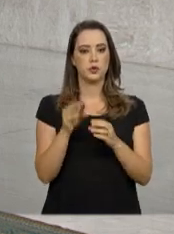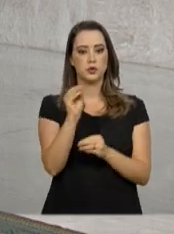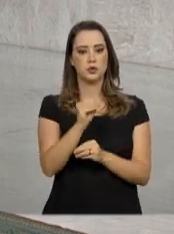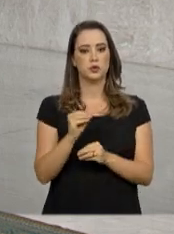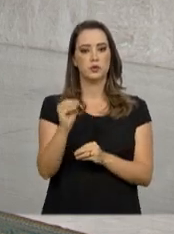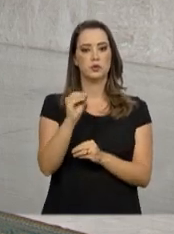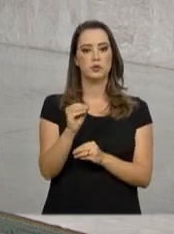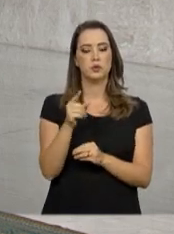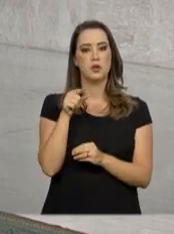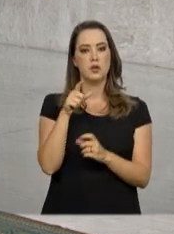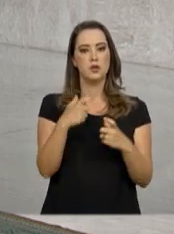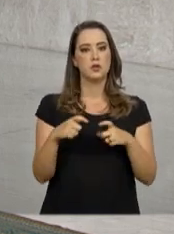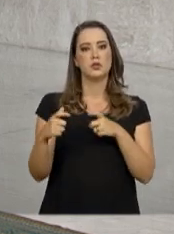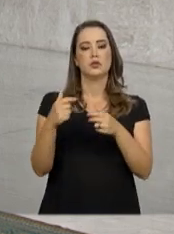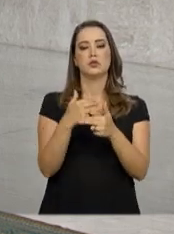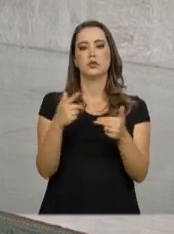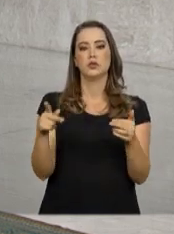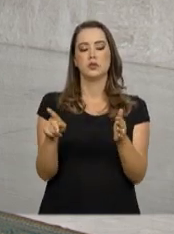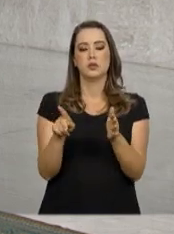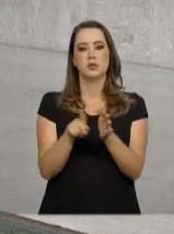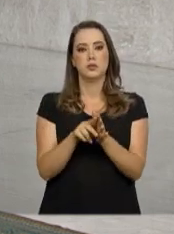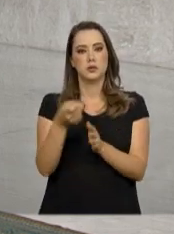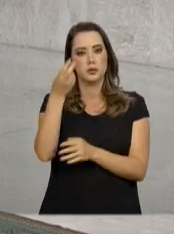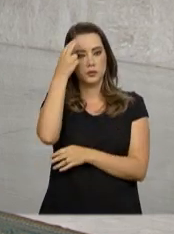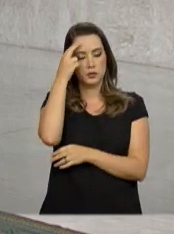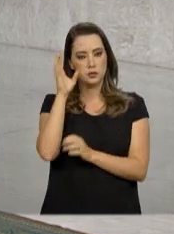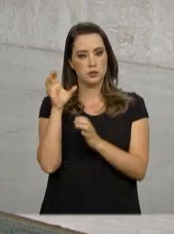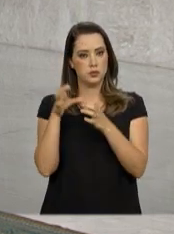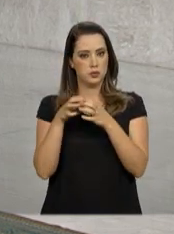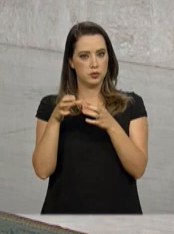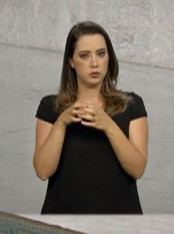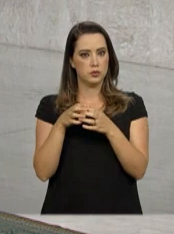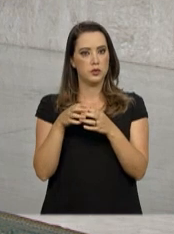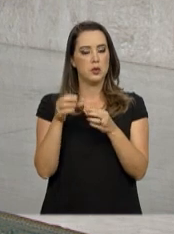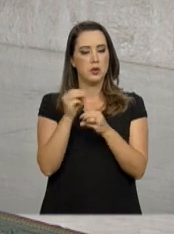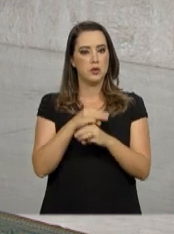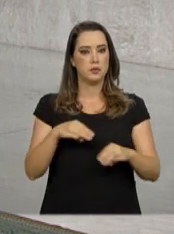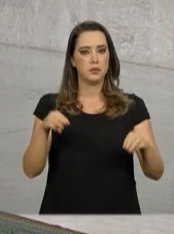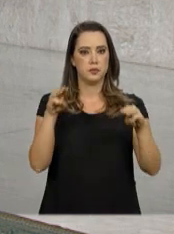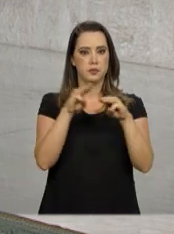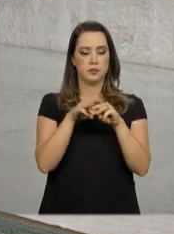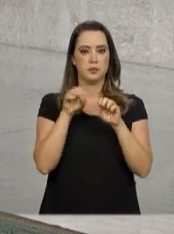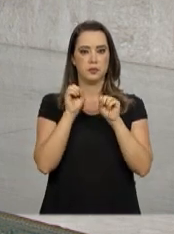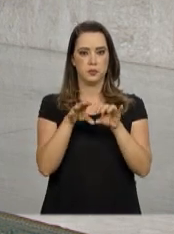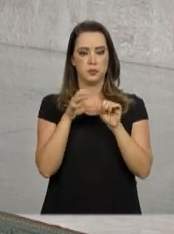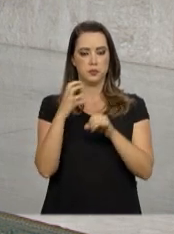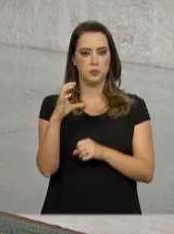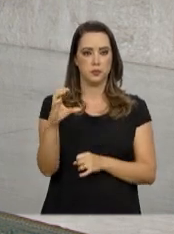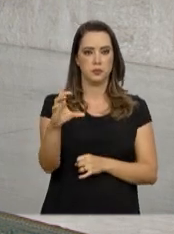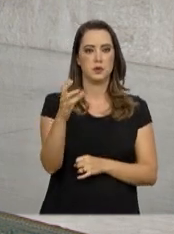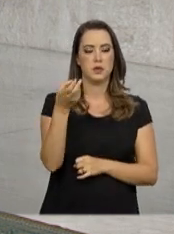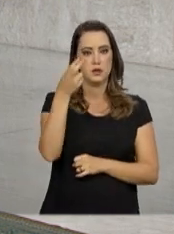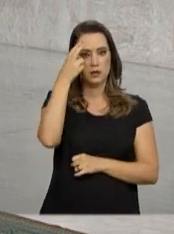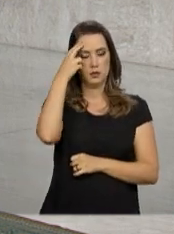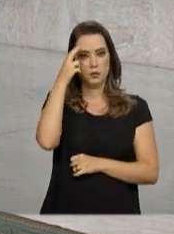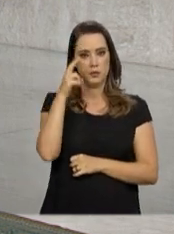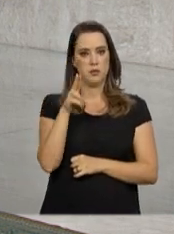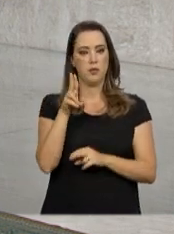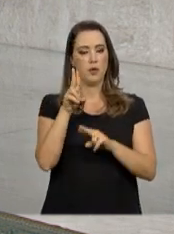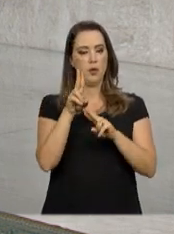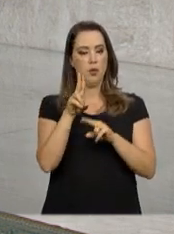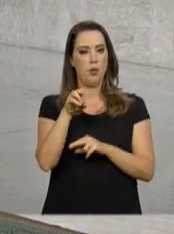e Restauração de Bens Culturais, vinculada à Organização das Nações Unidas para a Educação, a Ciência e a Cultura, a